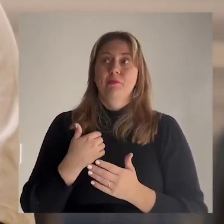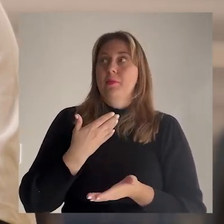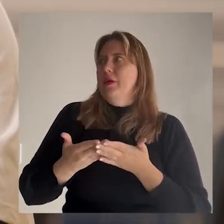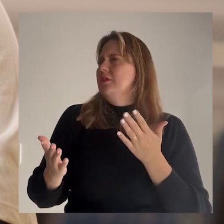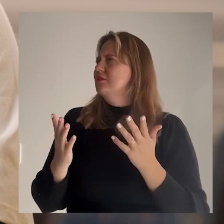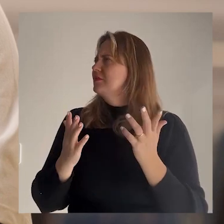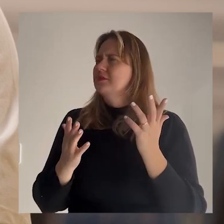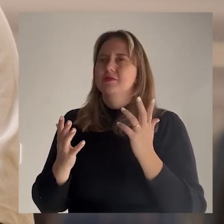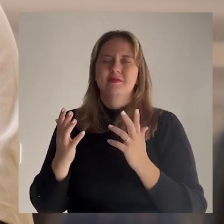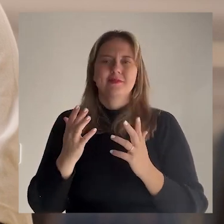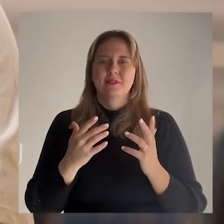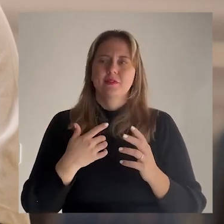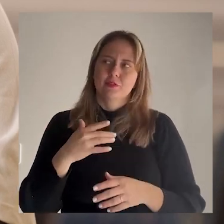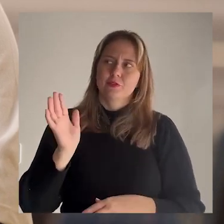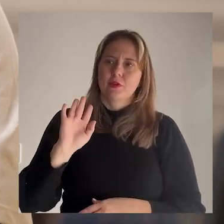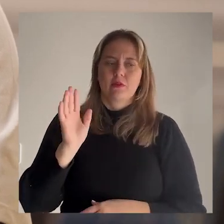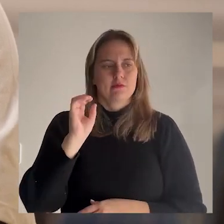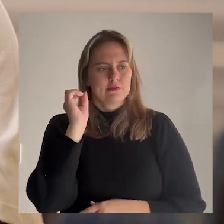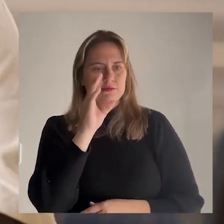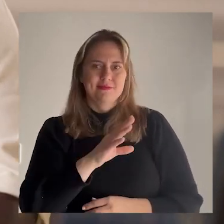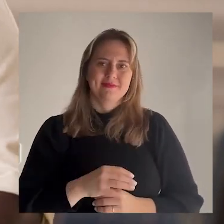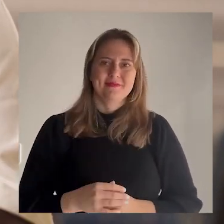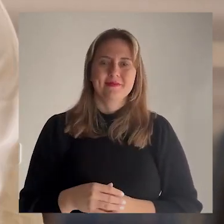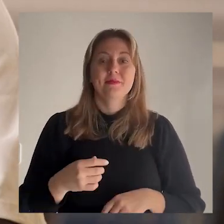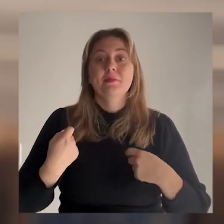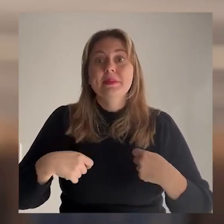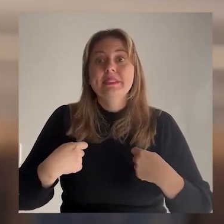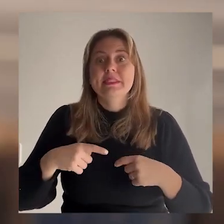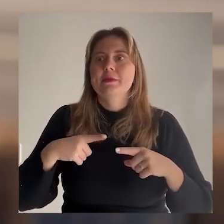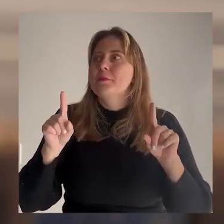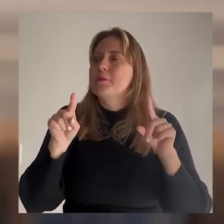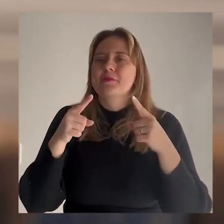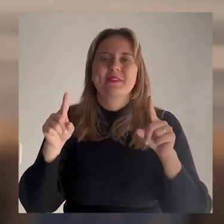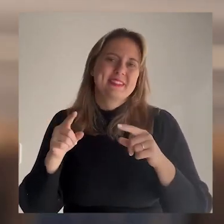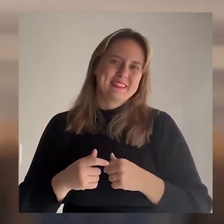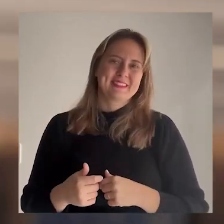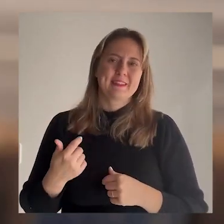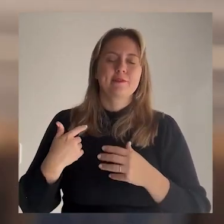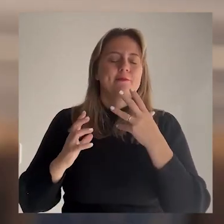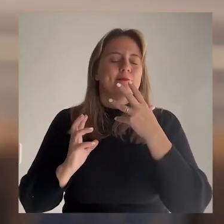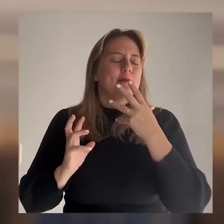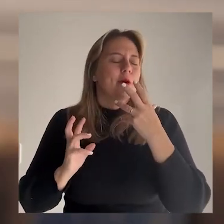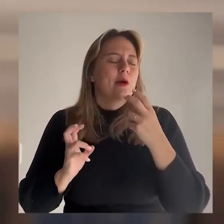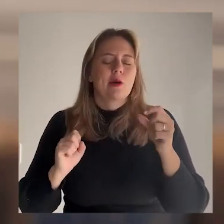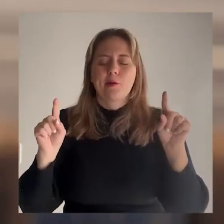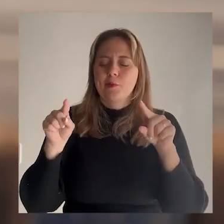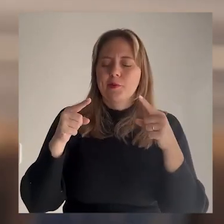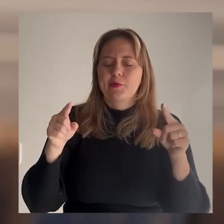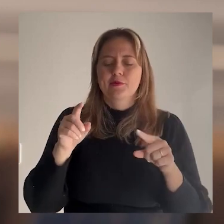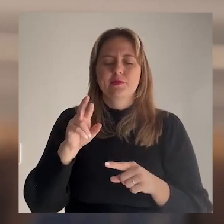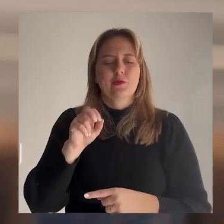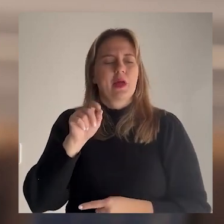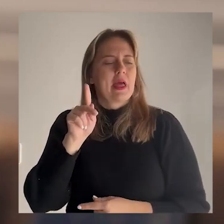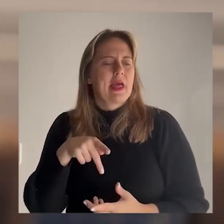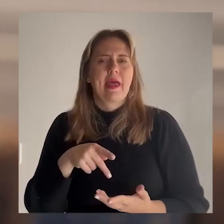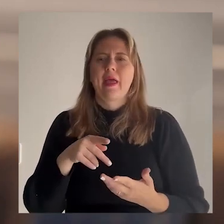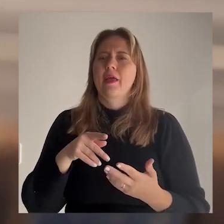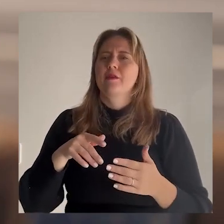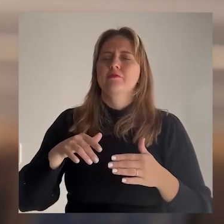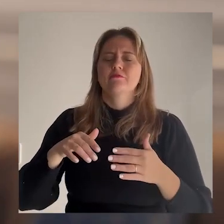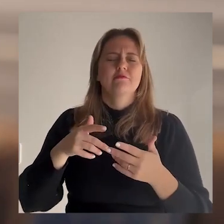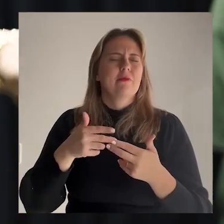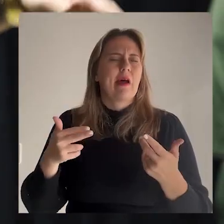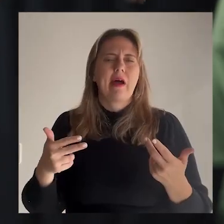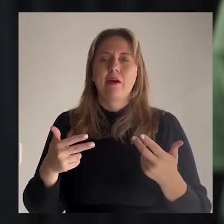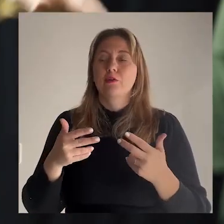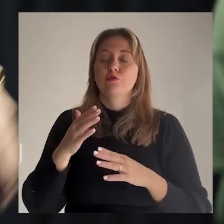perde. Vou te dar tchau e vou embora. E tem que ter música. Sou apaixonado pela música, apaixonado pelo rap, pelo trap, pelo funk também